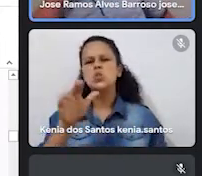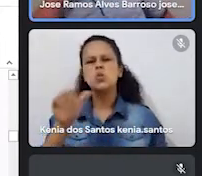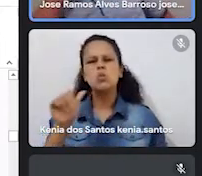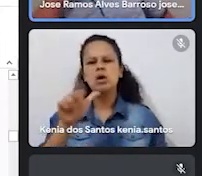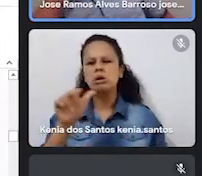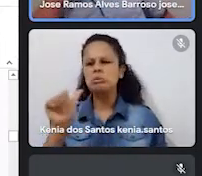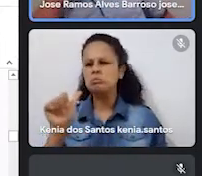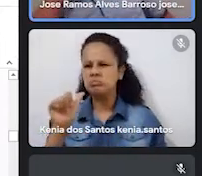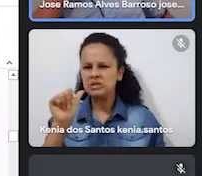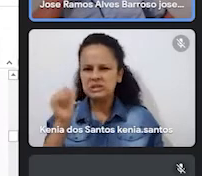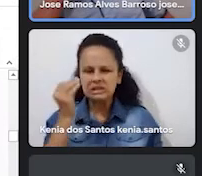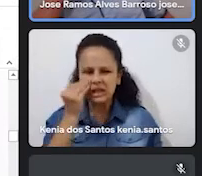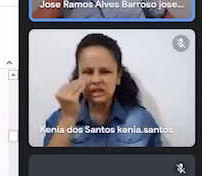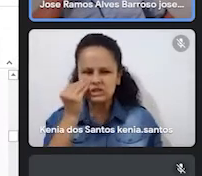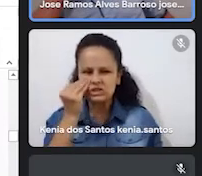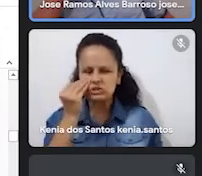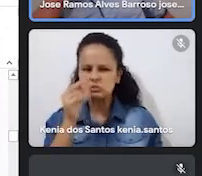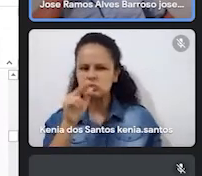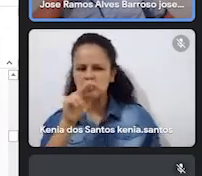não.